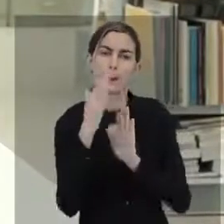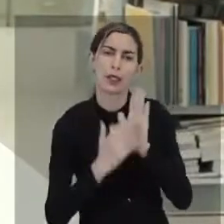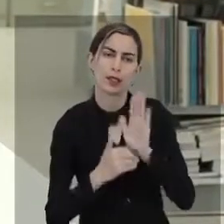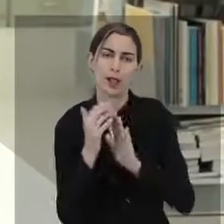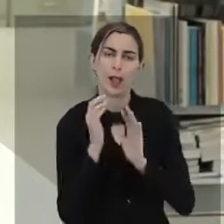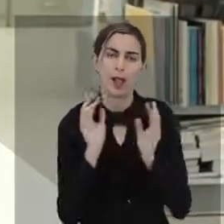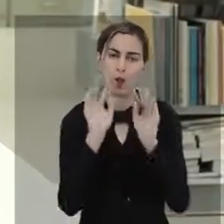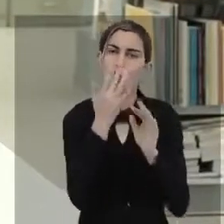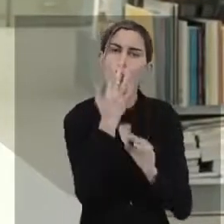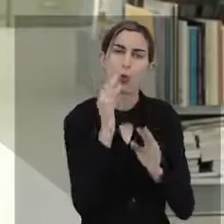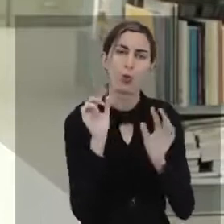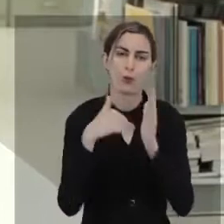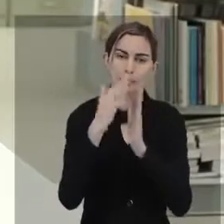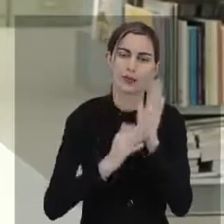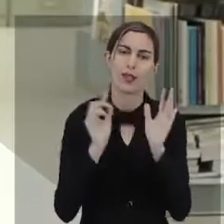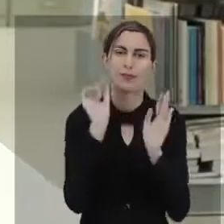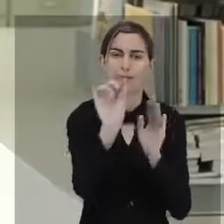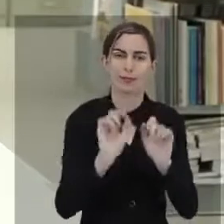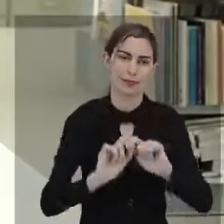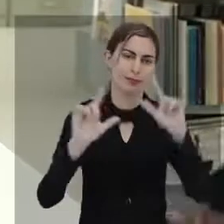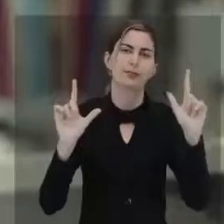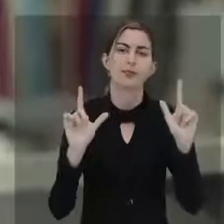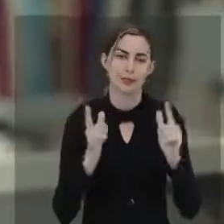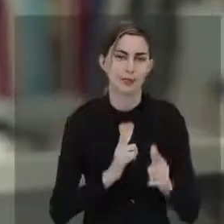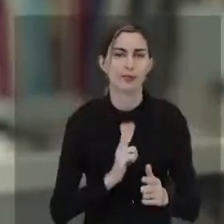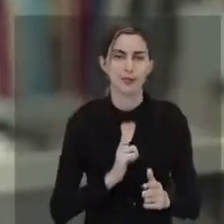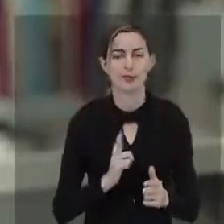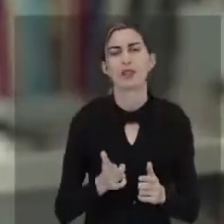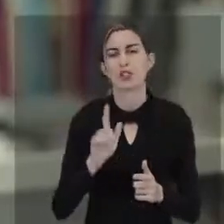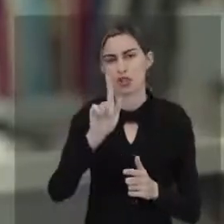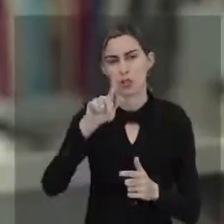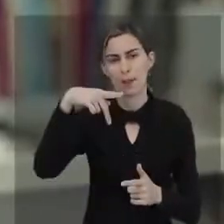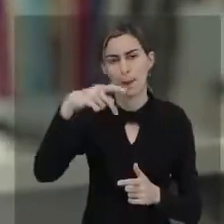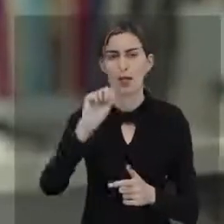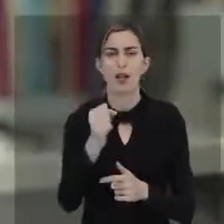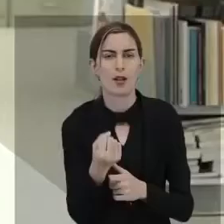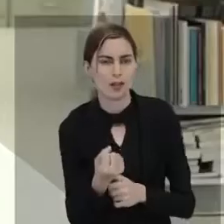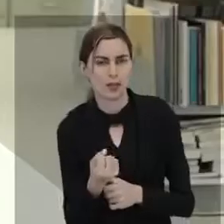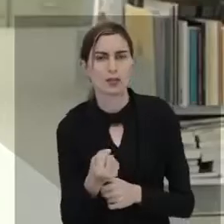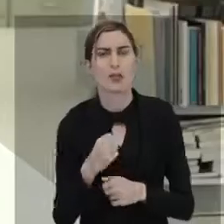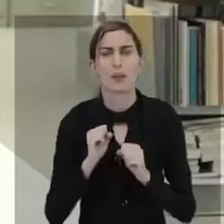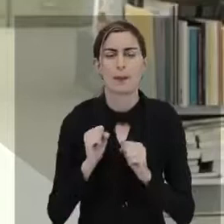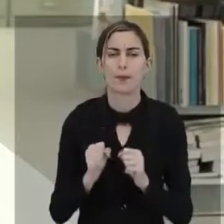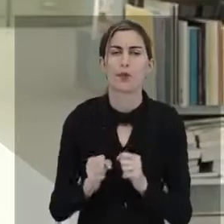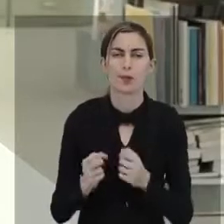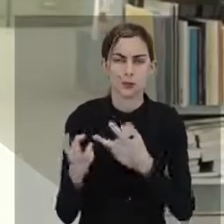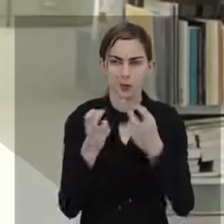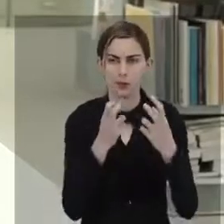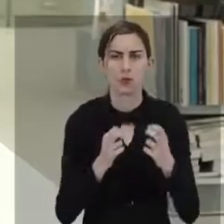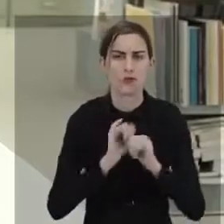tela. Então, existe essa API aí do GPS que você pode capturar a informação do usuário.